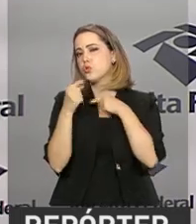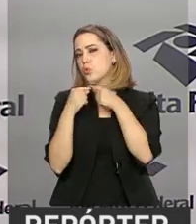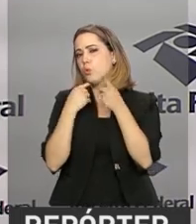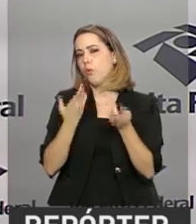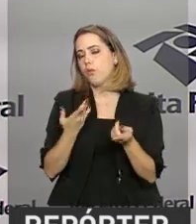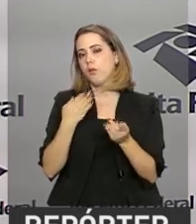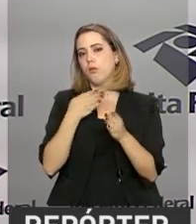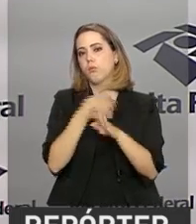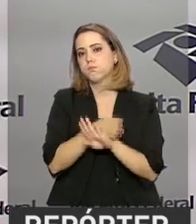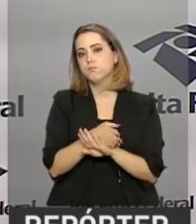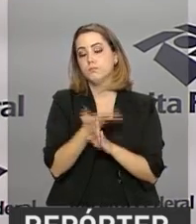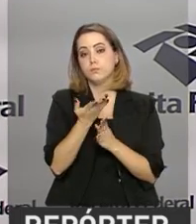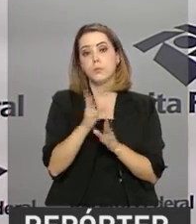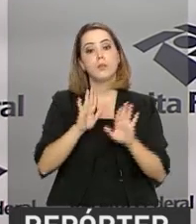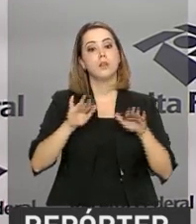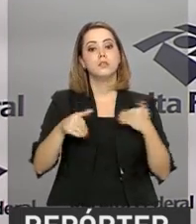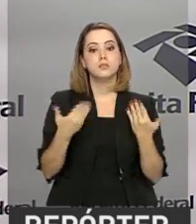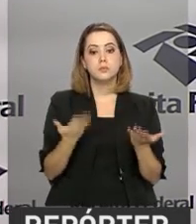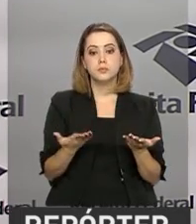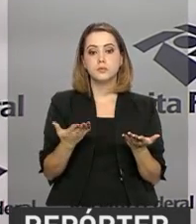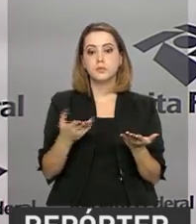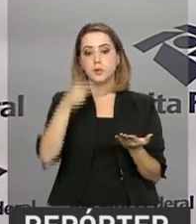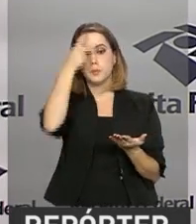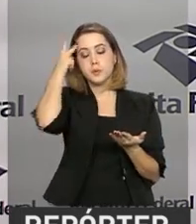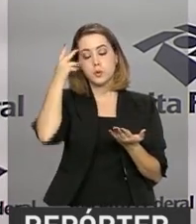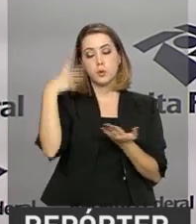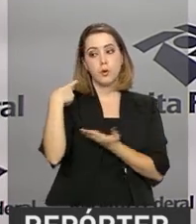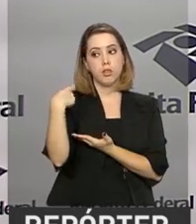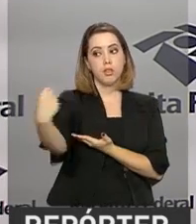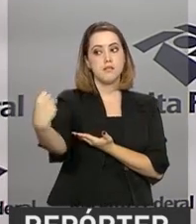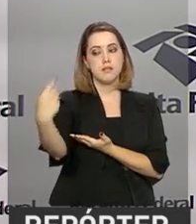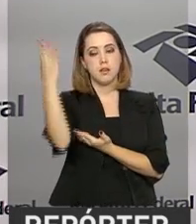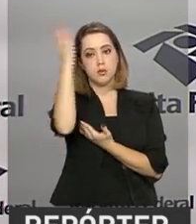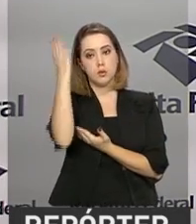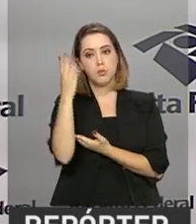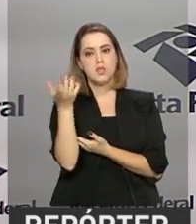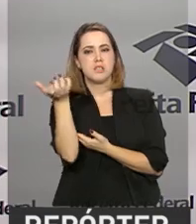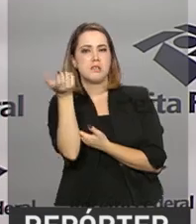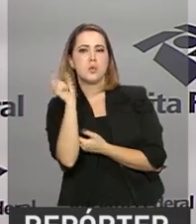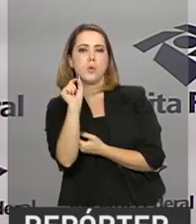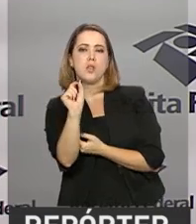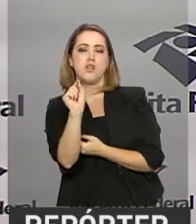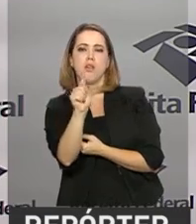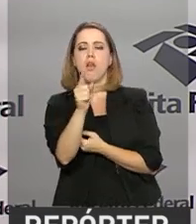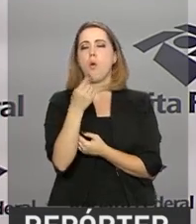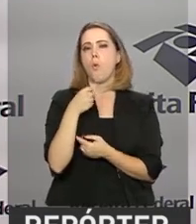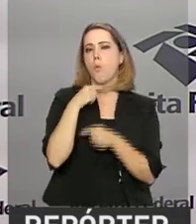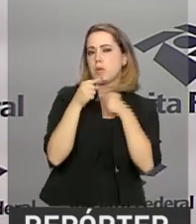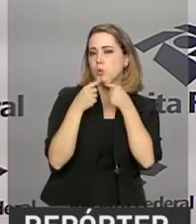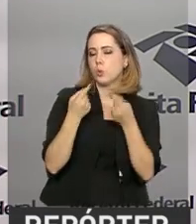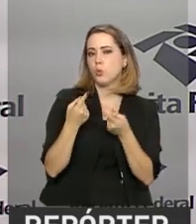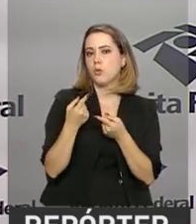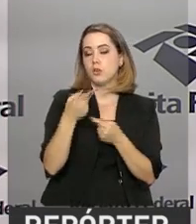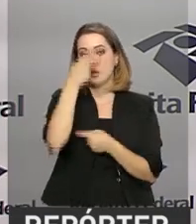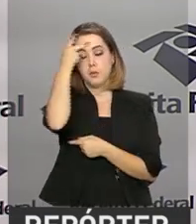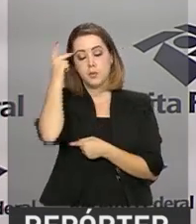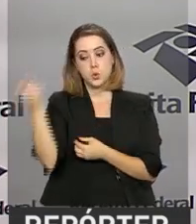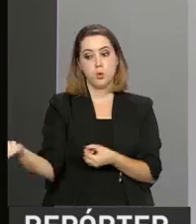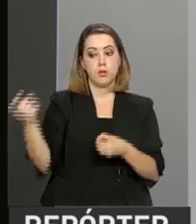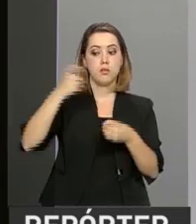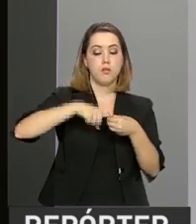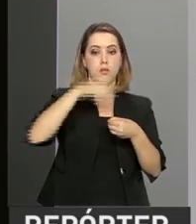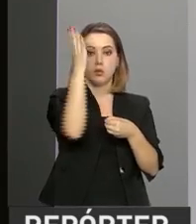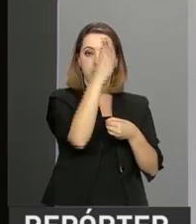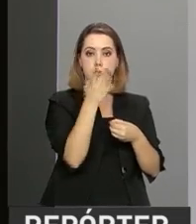nesse grupo de informações Então quem tá saindo do país tem um propósito quem tá chegando no país tem outro e ele vai encontrar